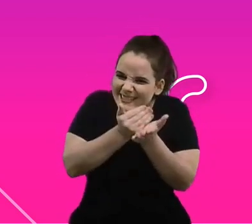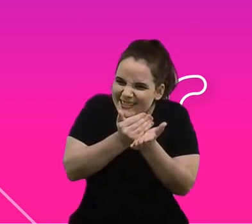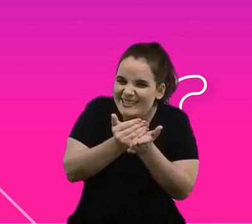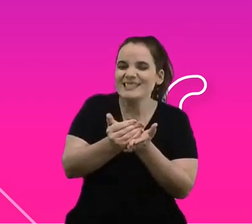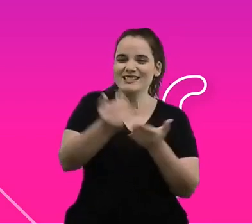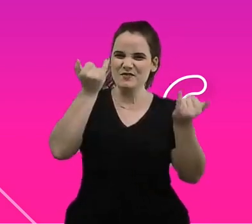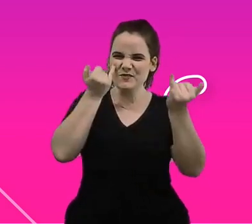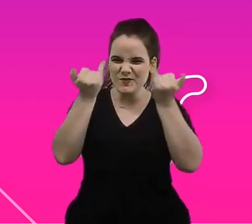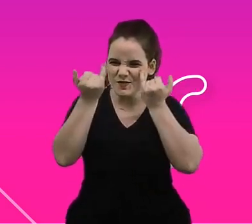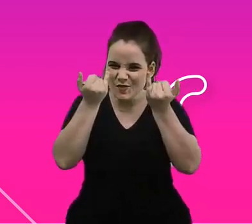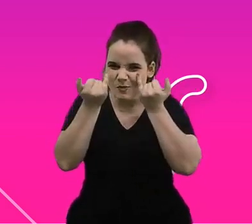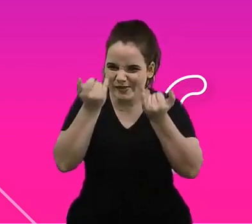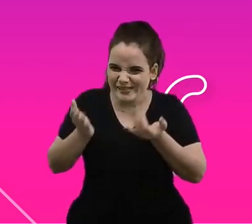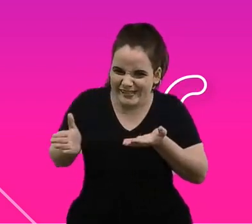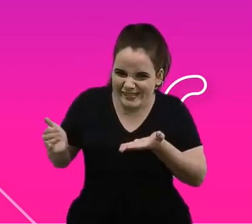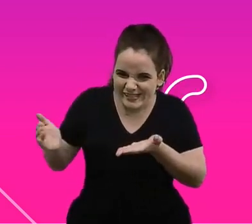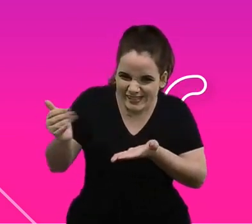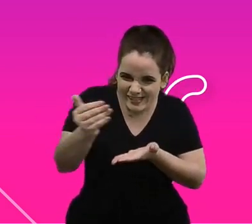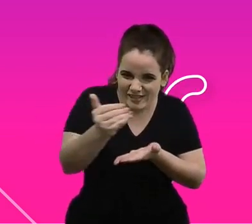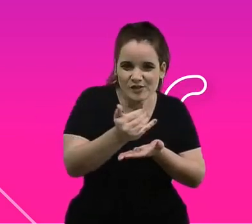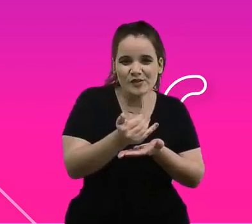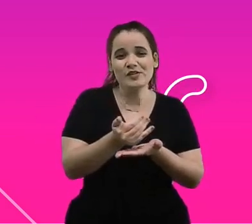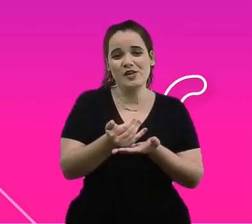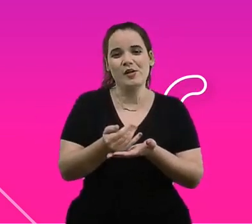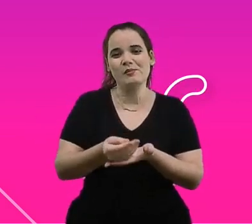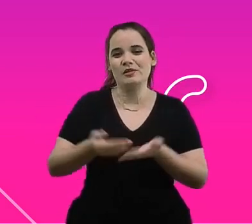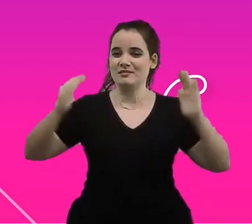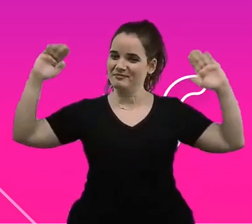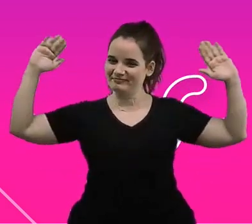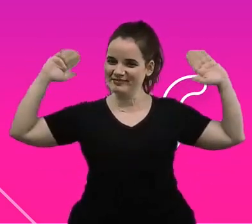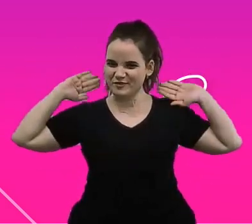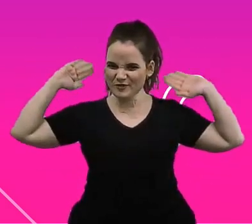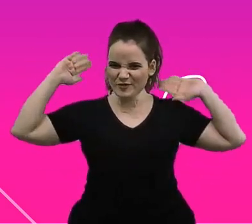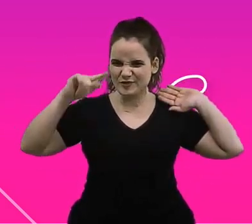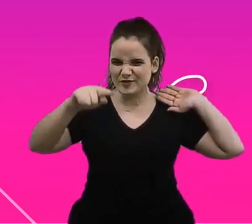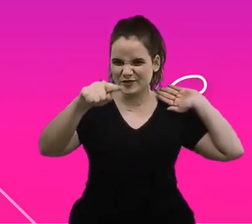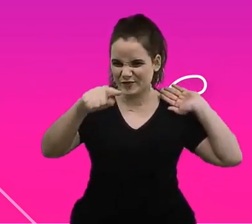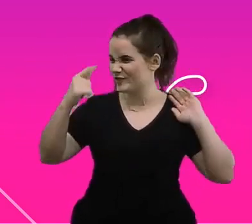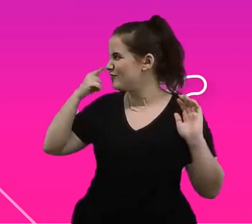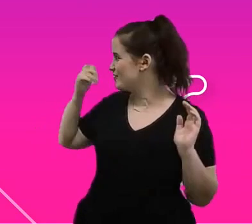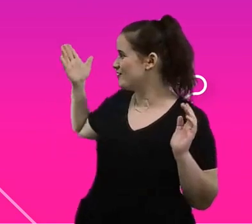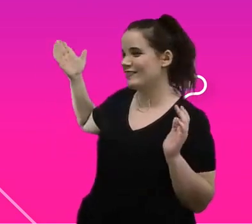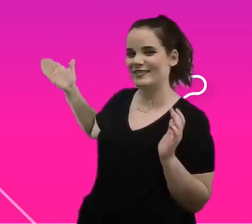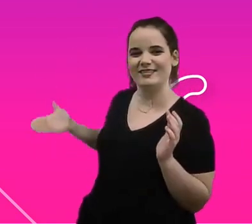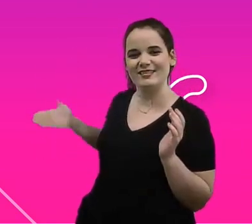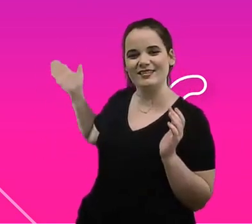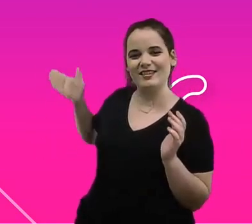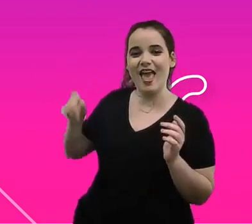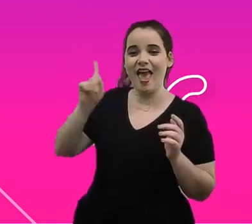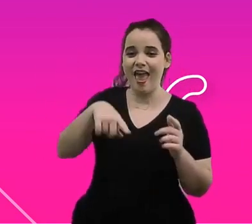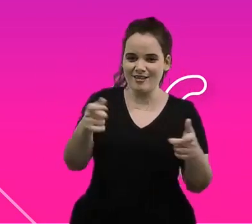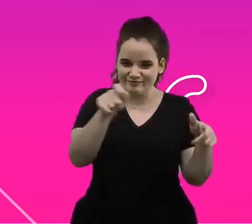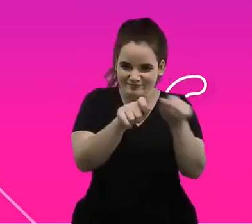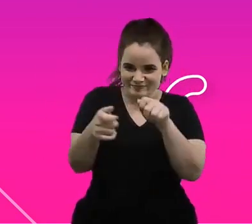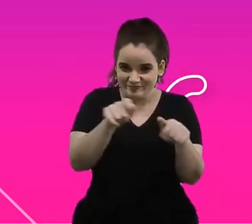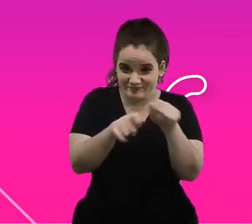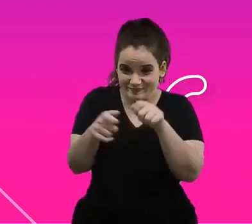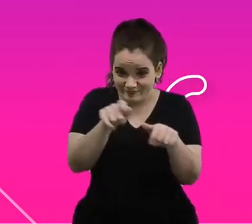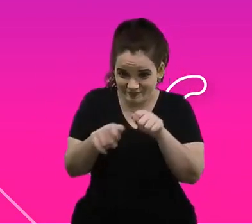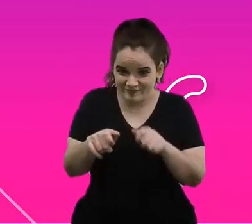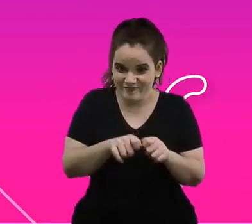vocês podem facilitar a vida de muitos outros gestores públicos parceiros em outros estados. Então, não deixem de publicar e